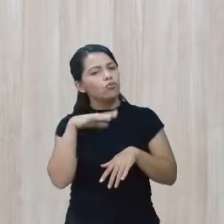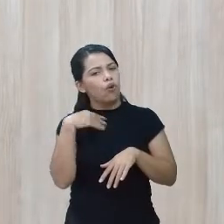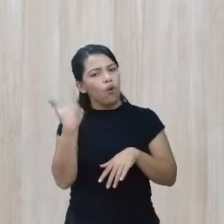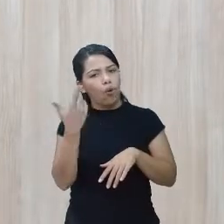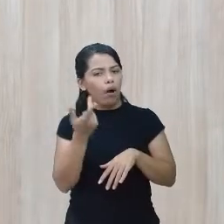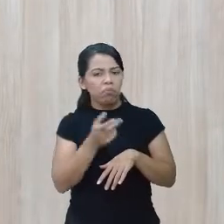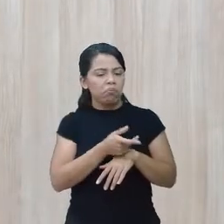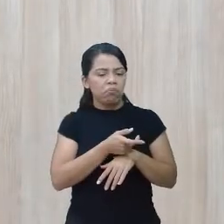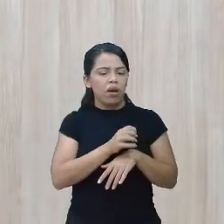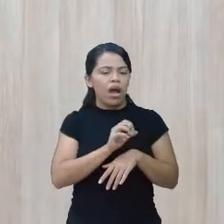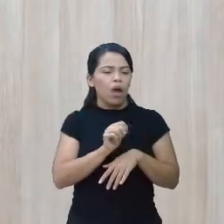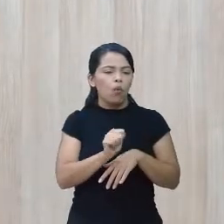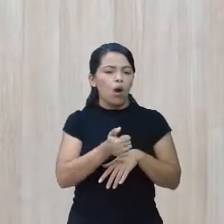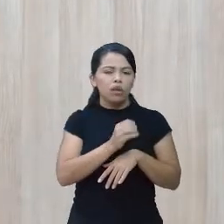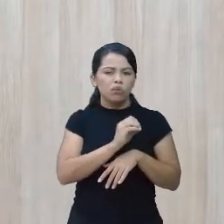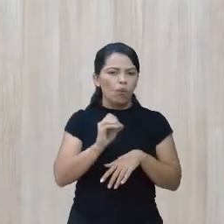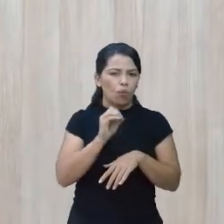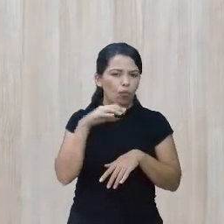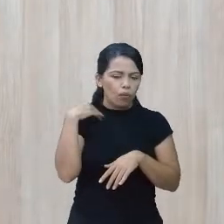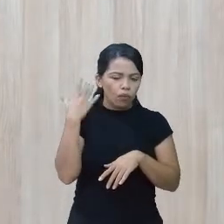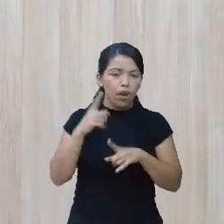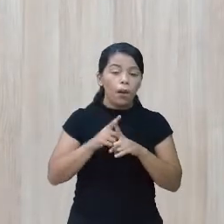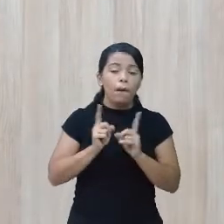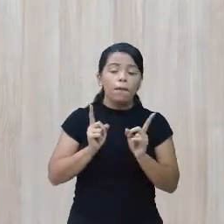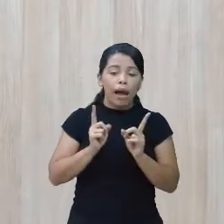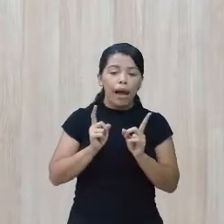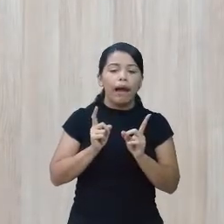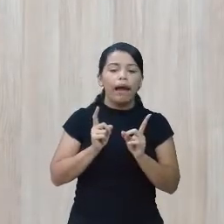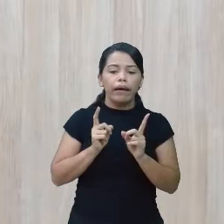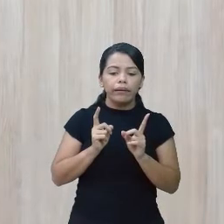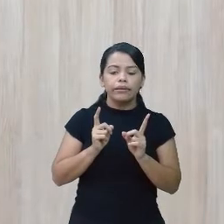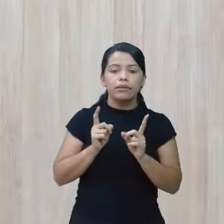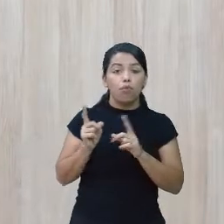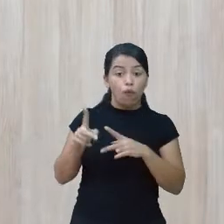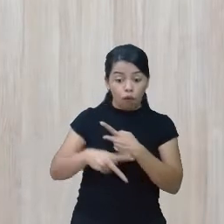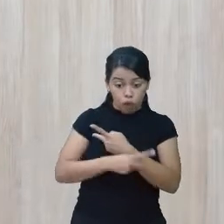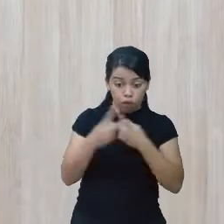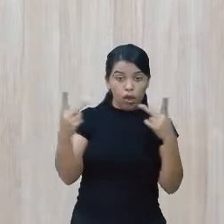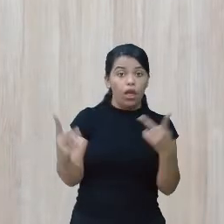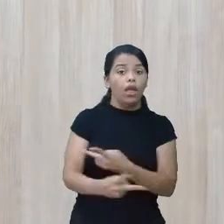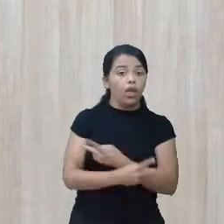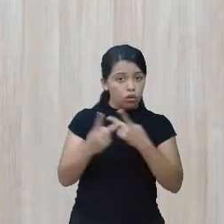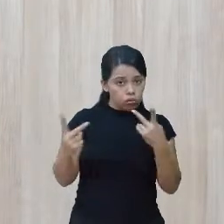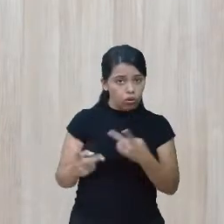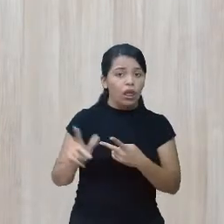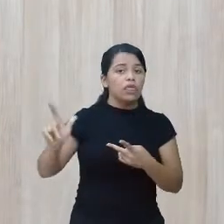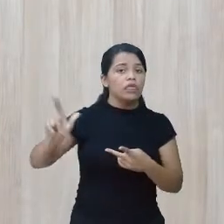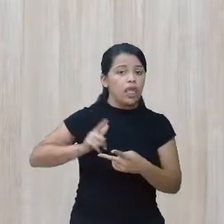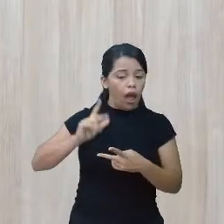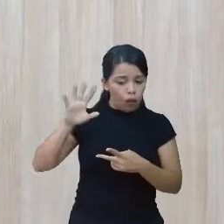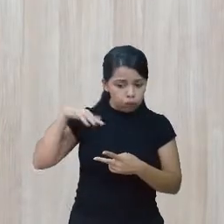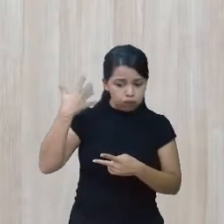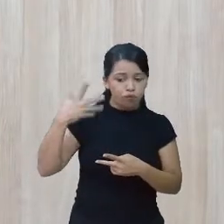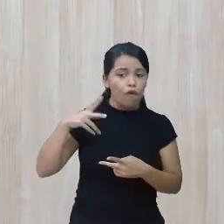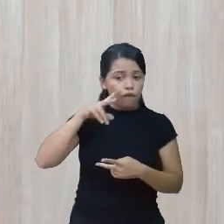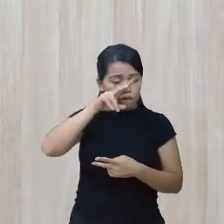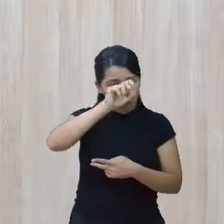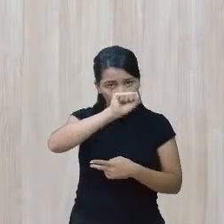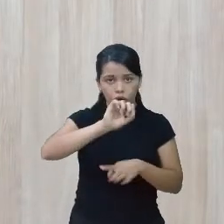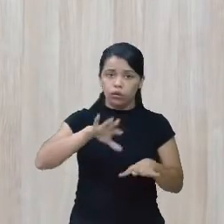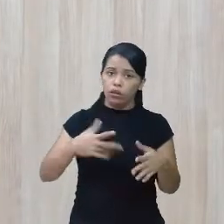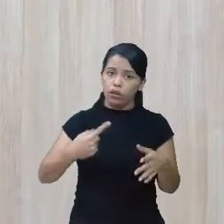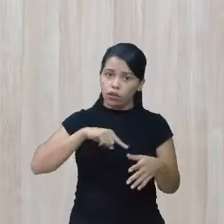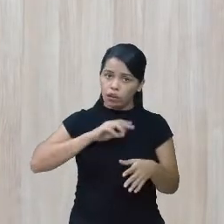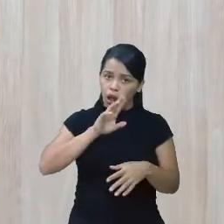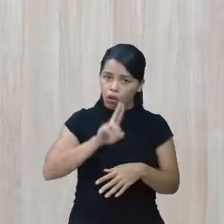ouvir. Mas o vento, às vezes, pode produzir um som bem potente. E aí, ó, a gente está usando as propriedades sonoras, tá?